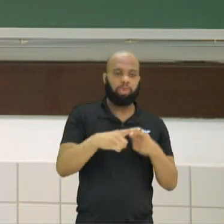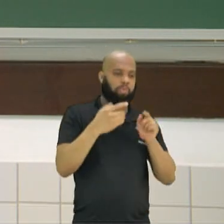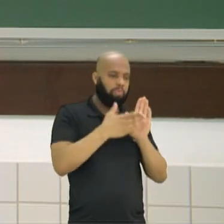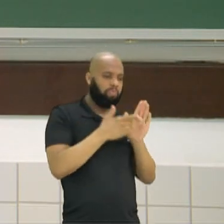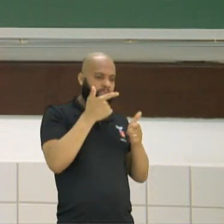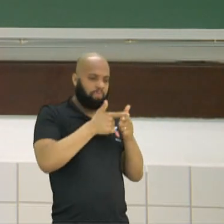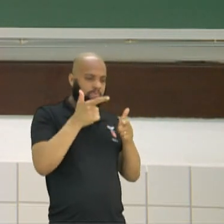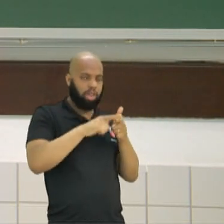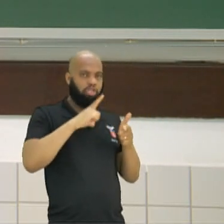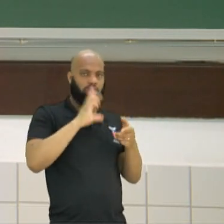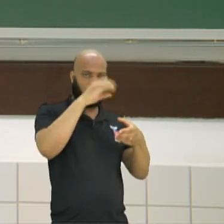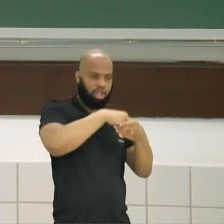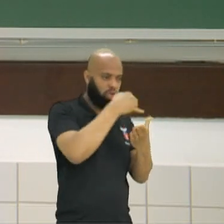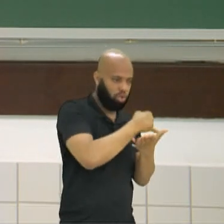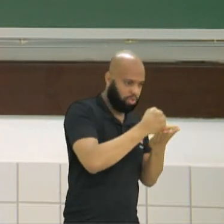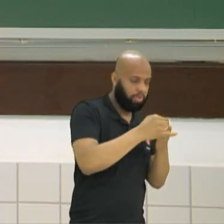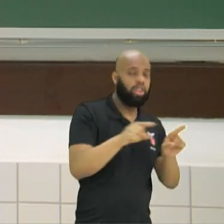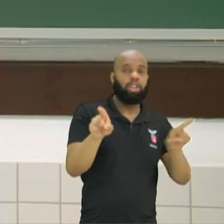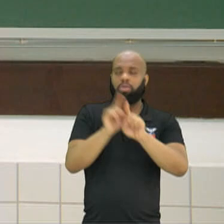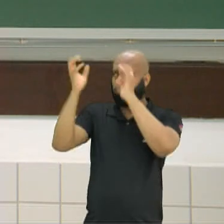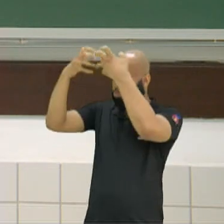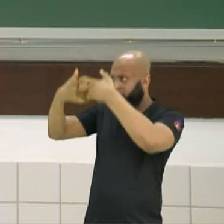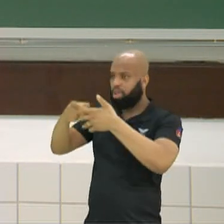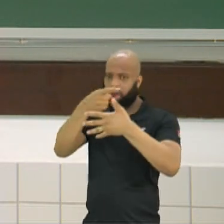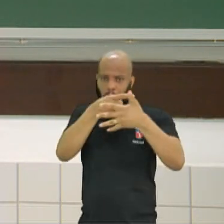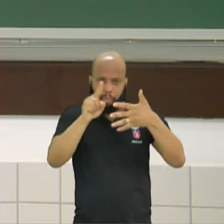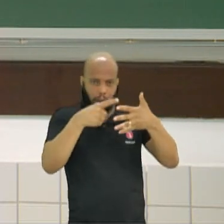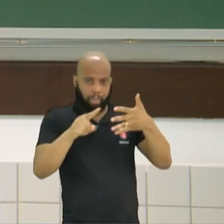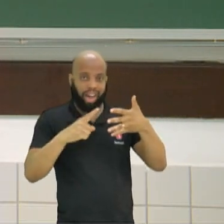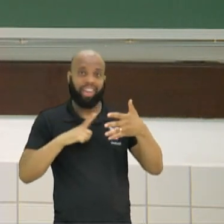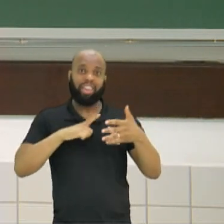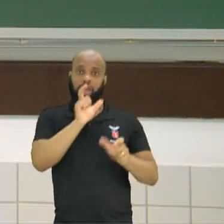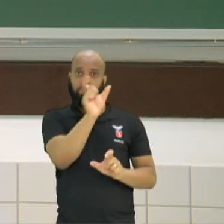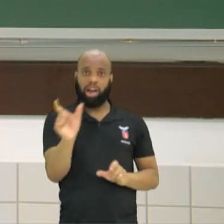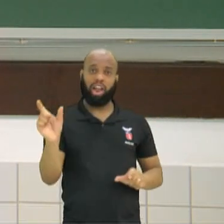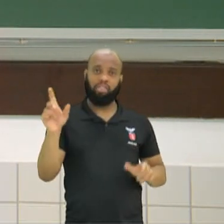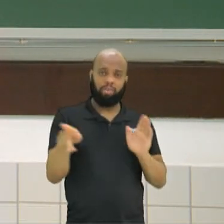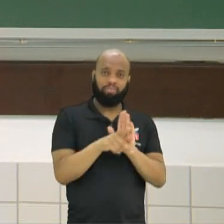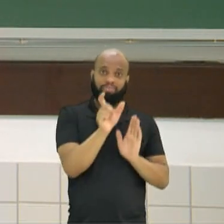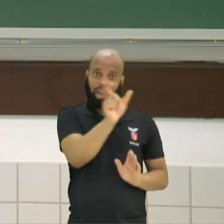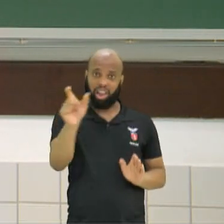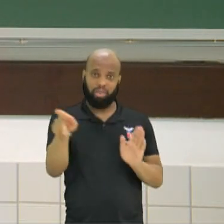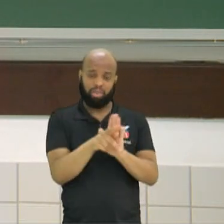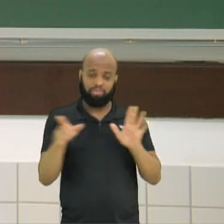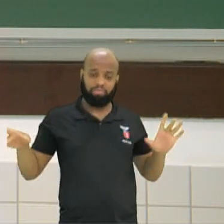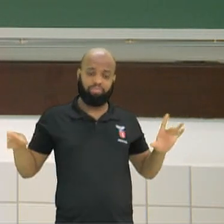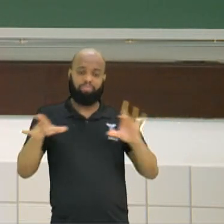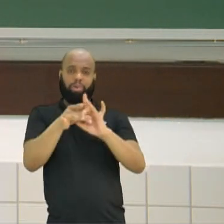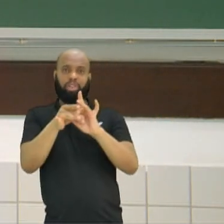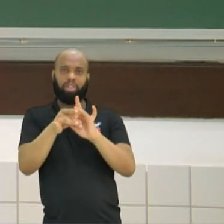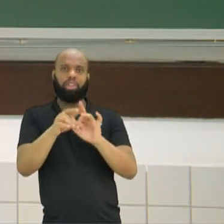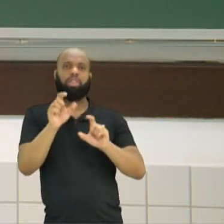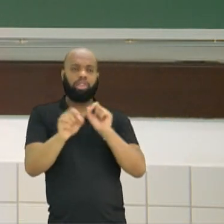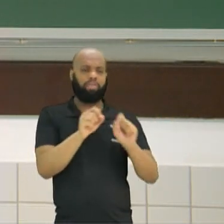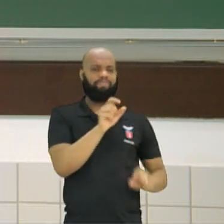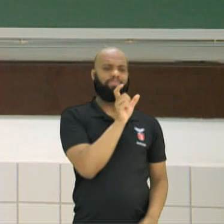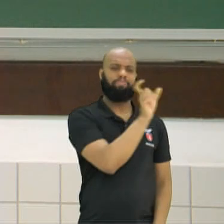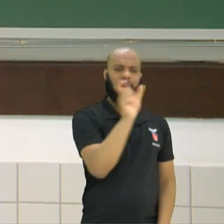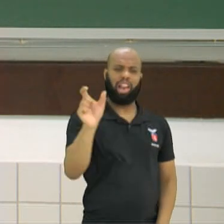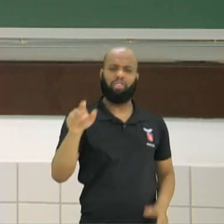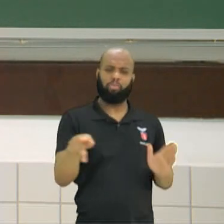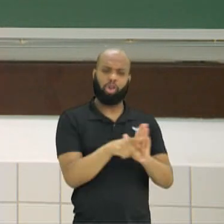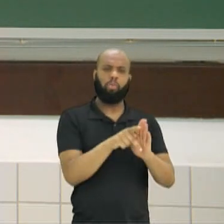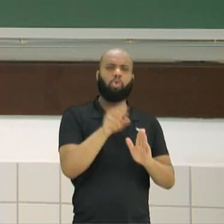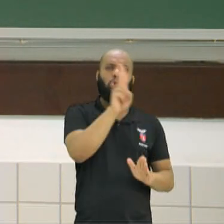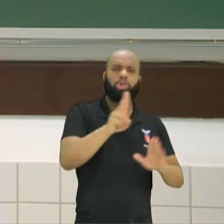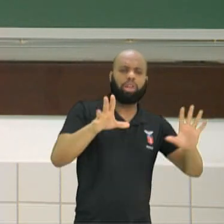nossa introdução. Refletimos sobre os elementos coesivos utilizados na conclusão. Esses elementos coesivos da conclusão servem